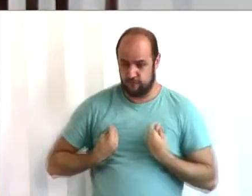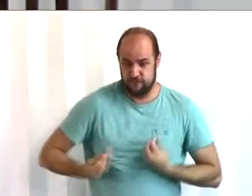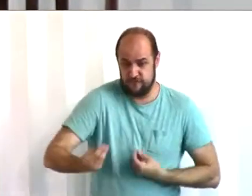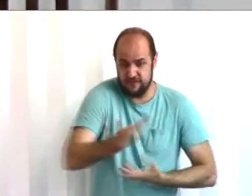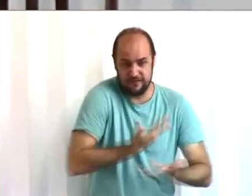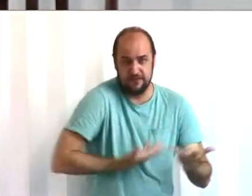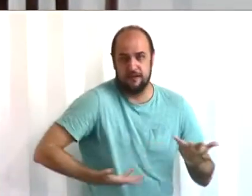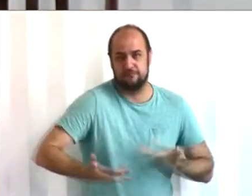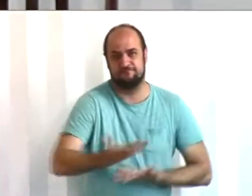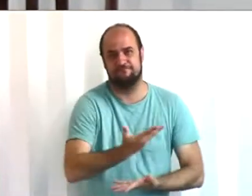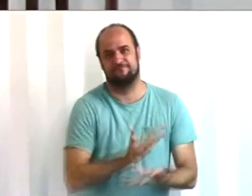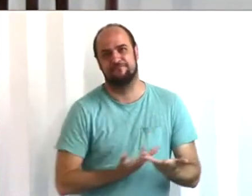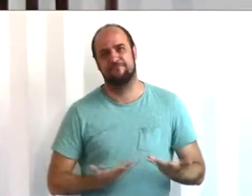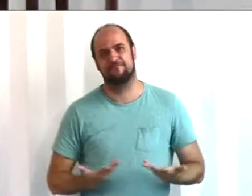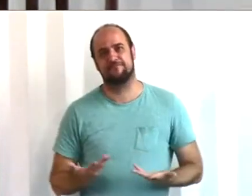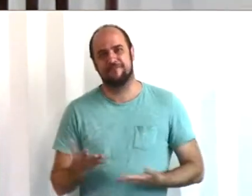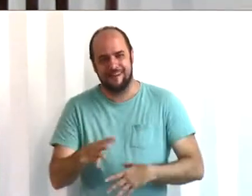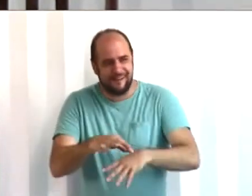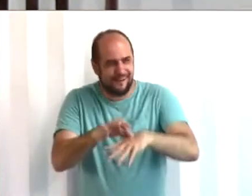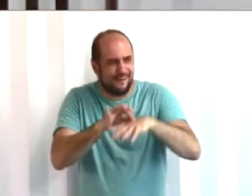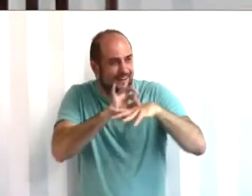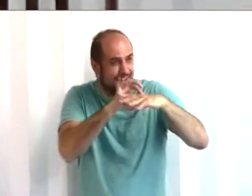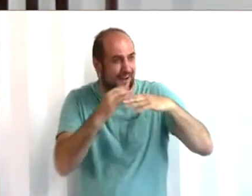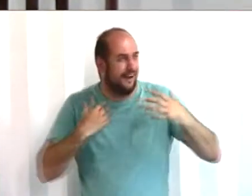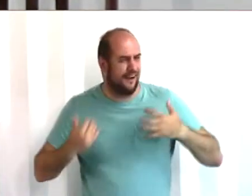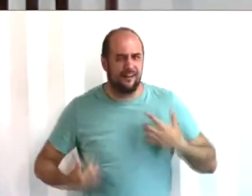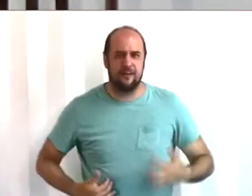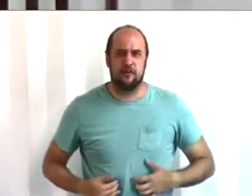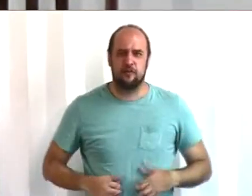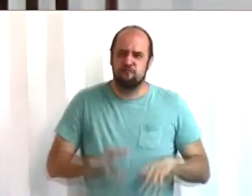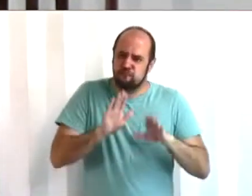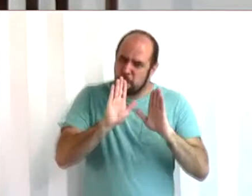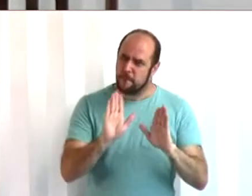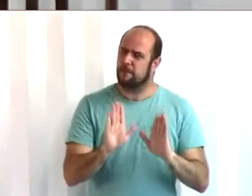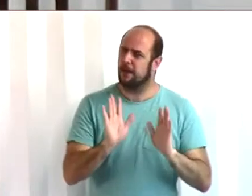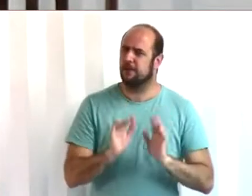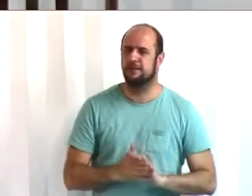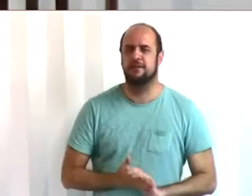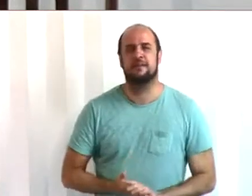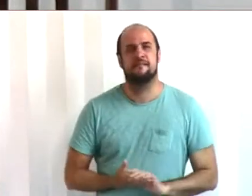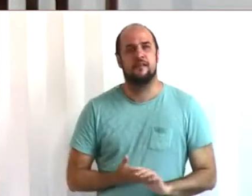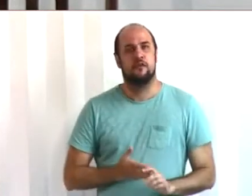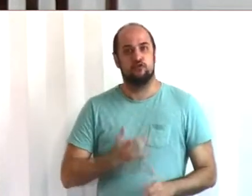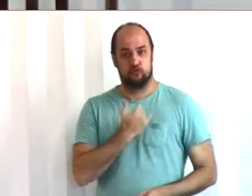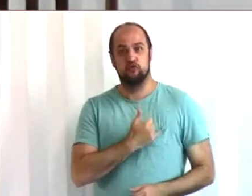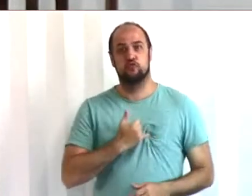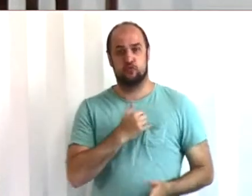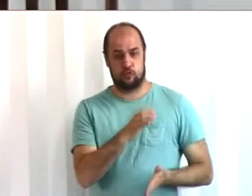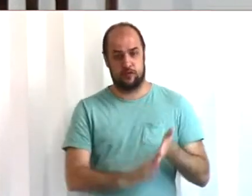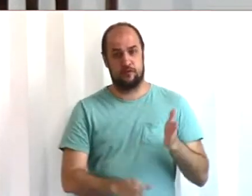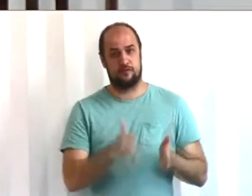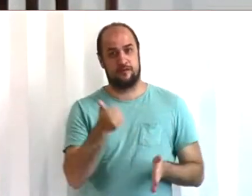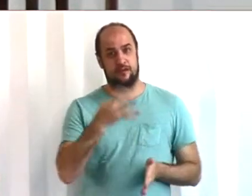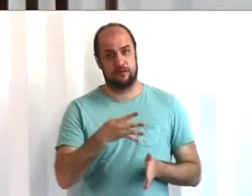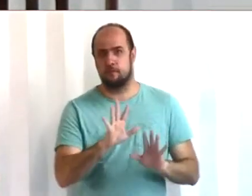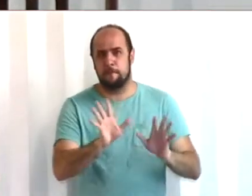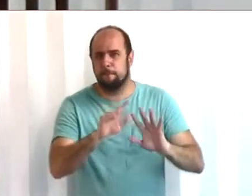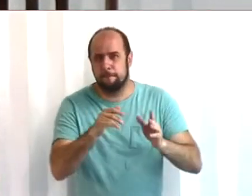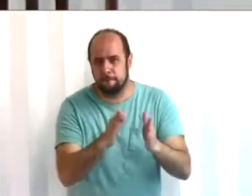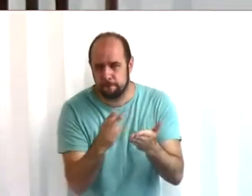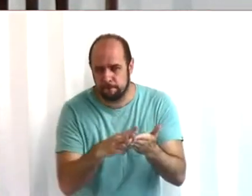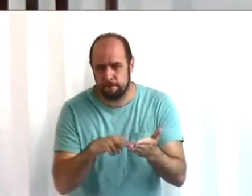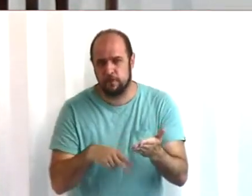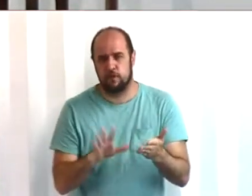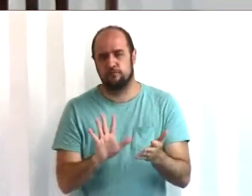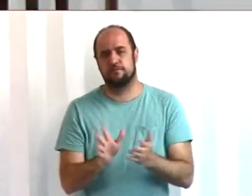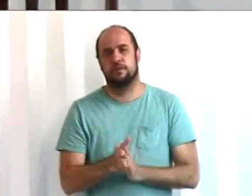8, encarnou-se. Deixa eu falar um pouquinho mais. João, no seu capítulo 14, você não precisa